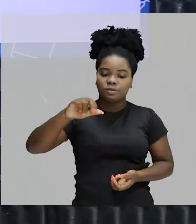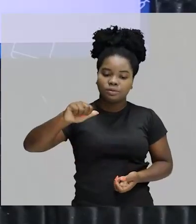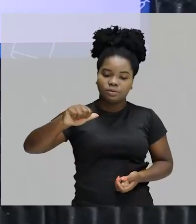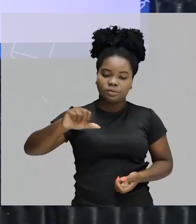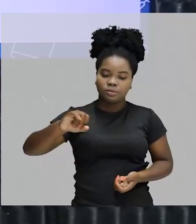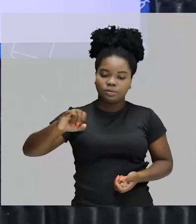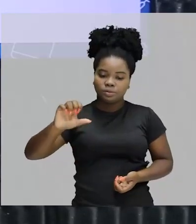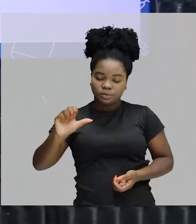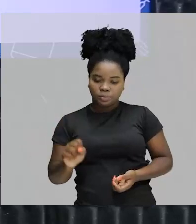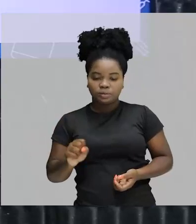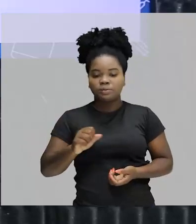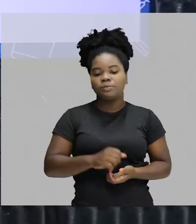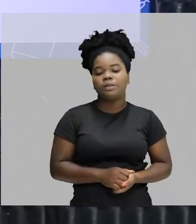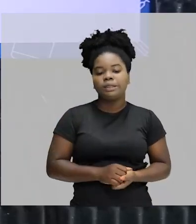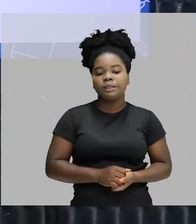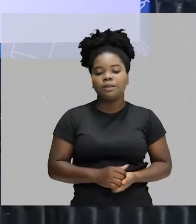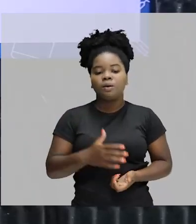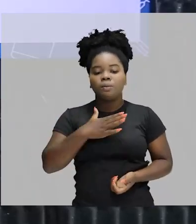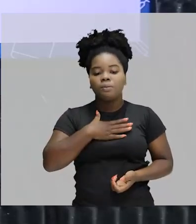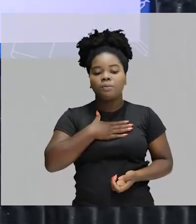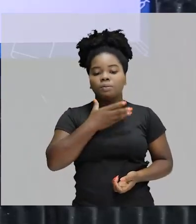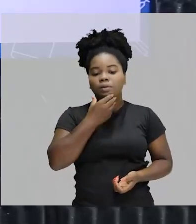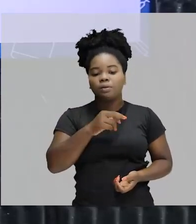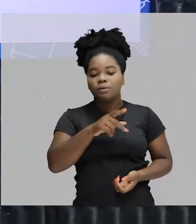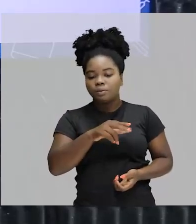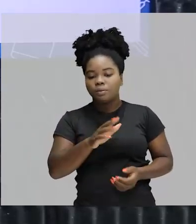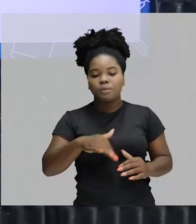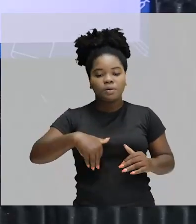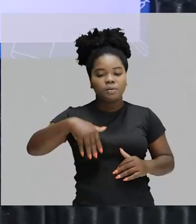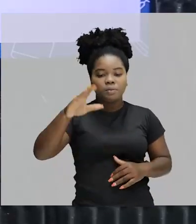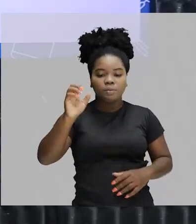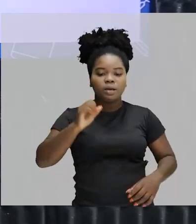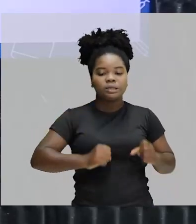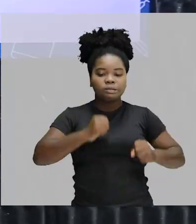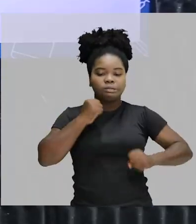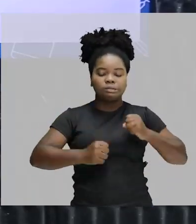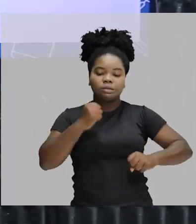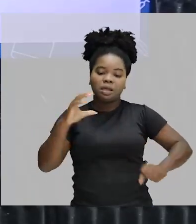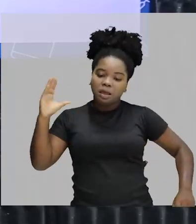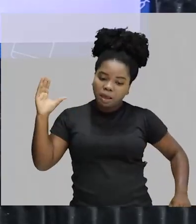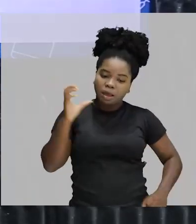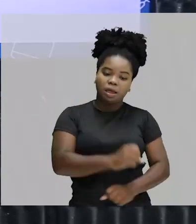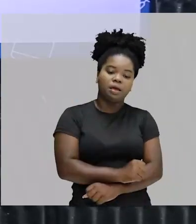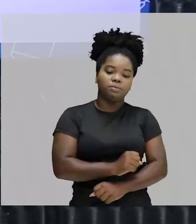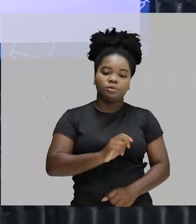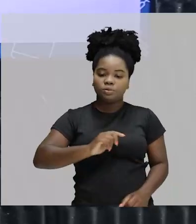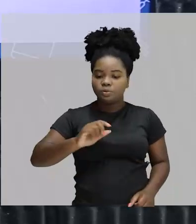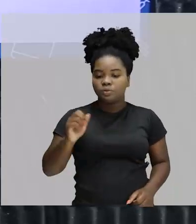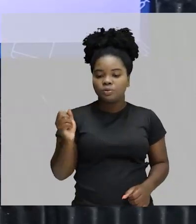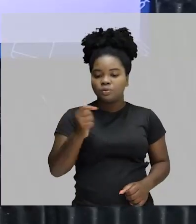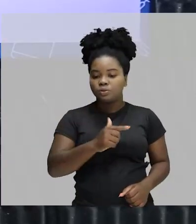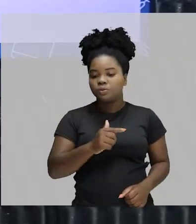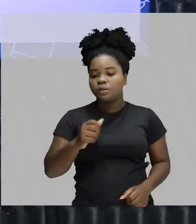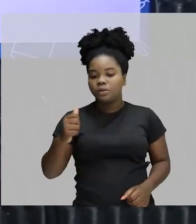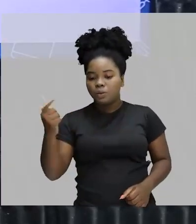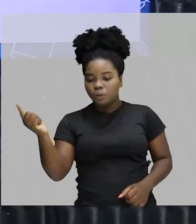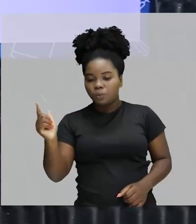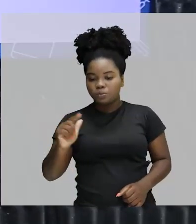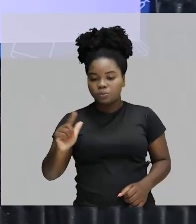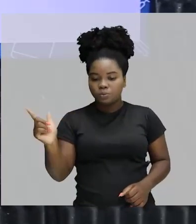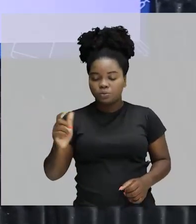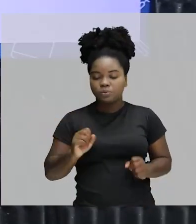pessoas que praticam a corrida, ele é o mais, né? Então, sempre quando vocês forem usar o grau relativo, seja ele